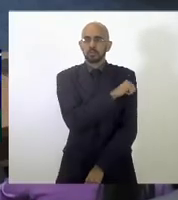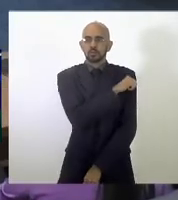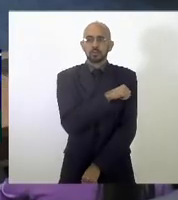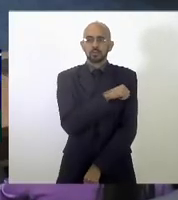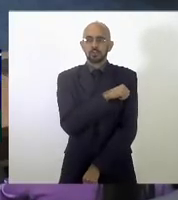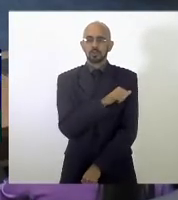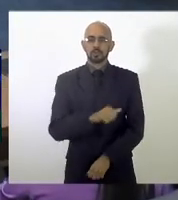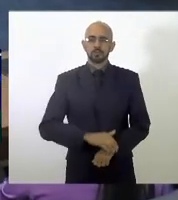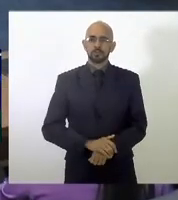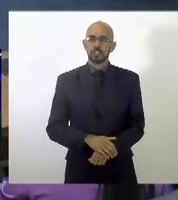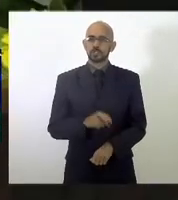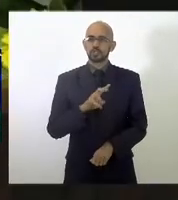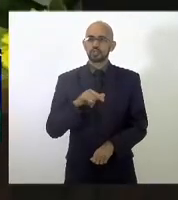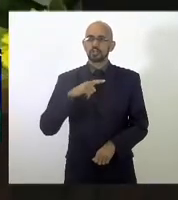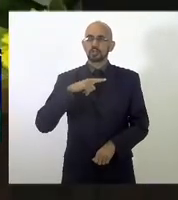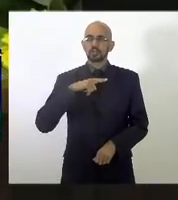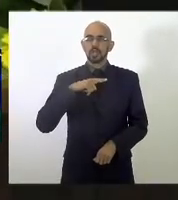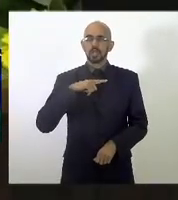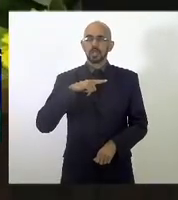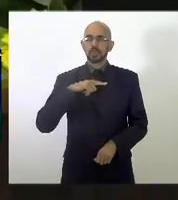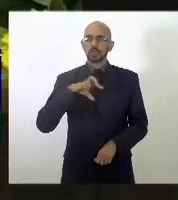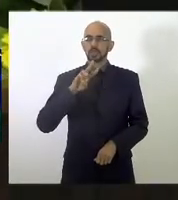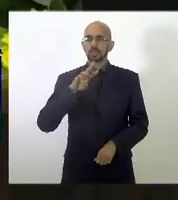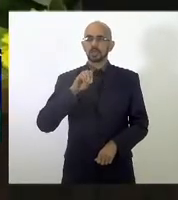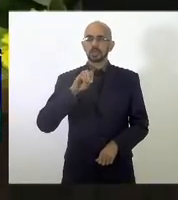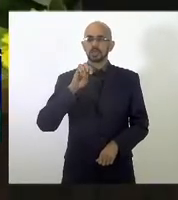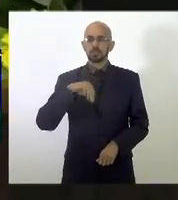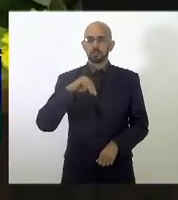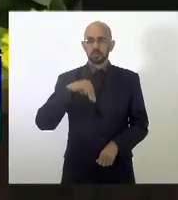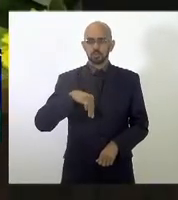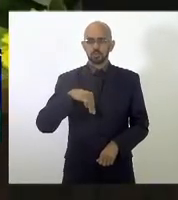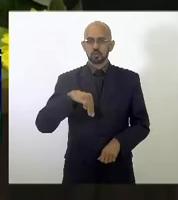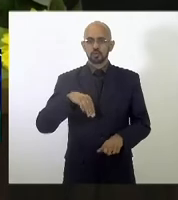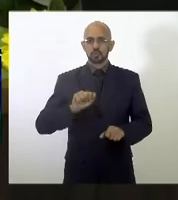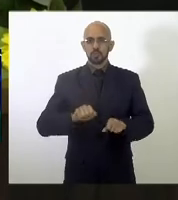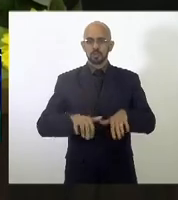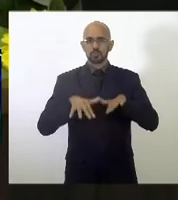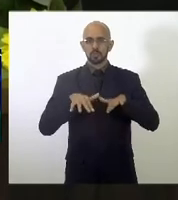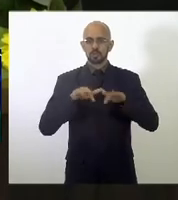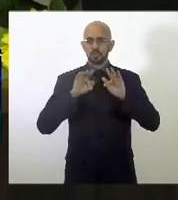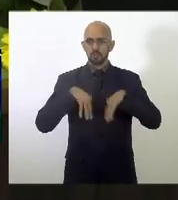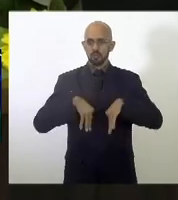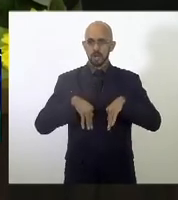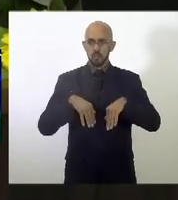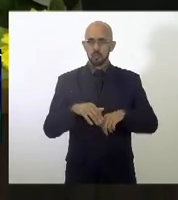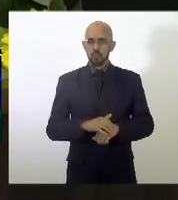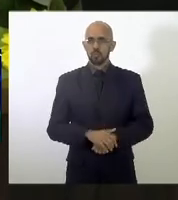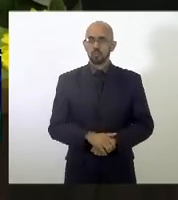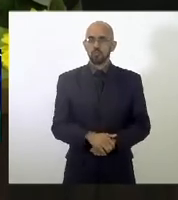Nós ainda teremos 30 minutos para o expediente final.